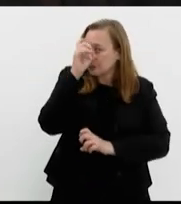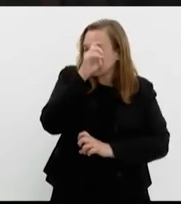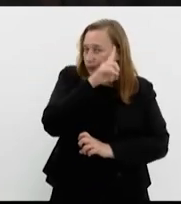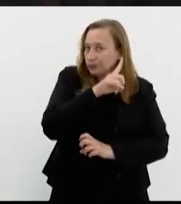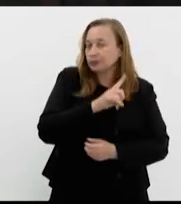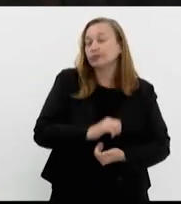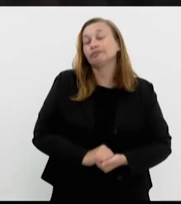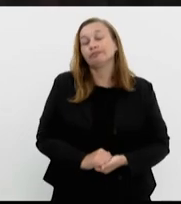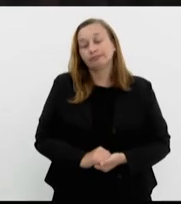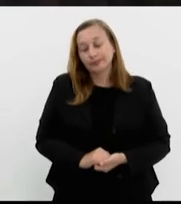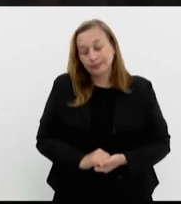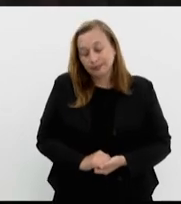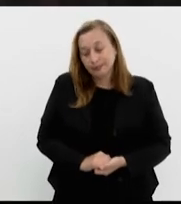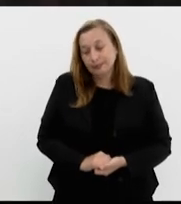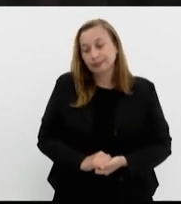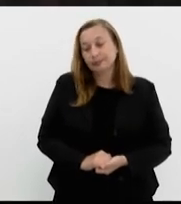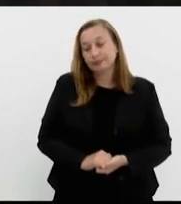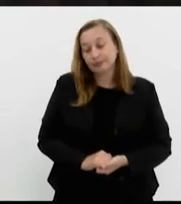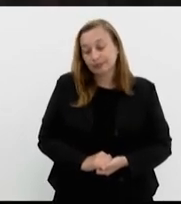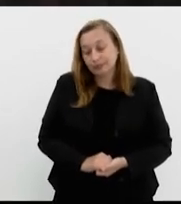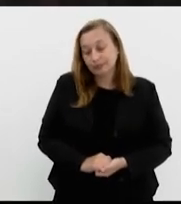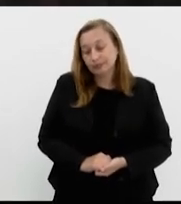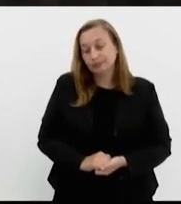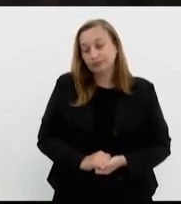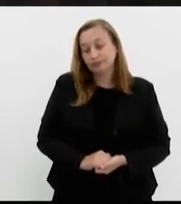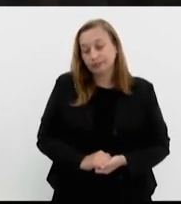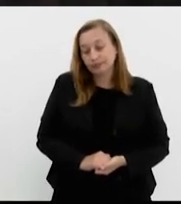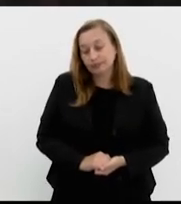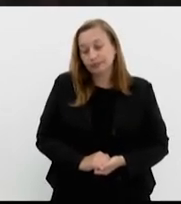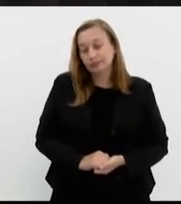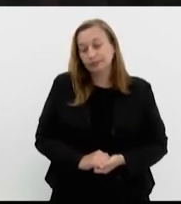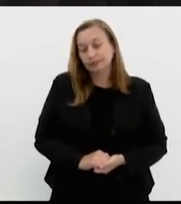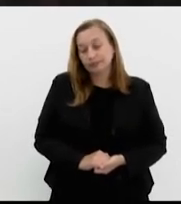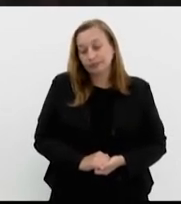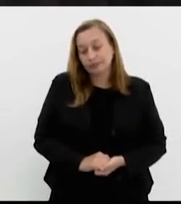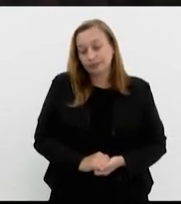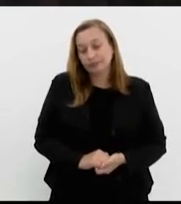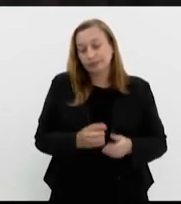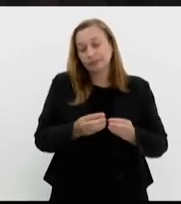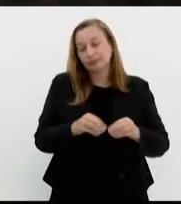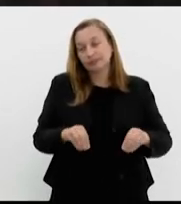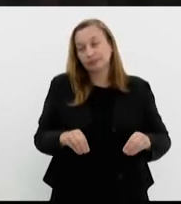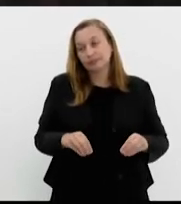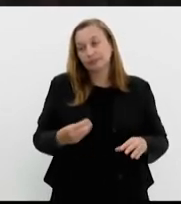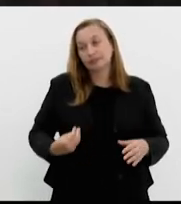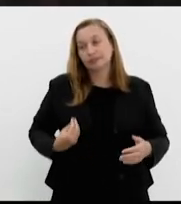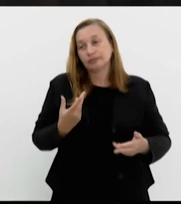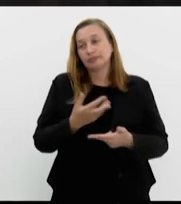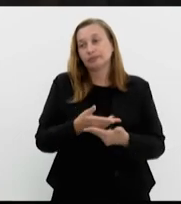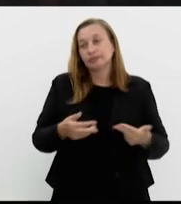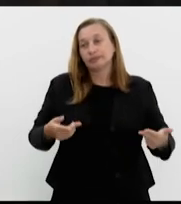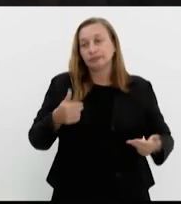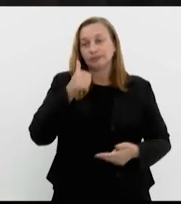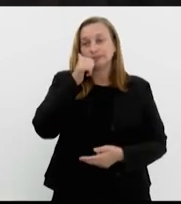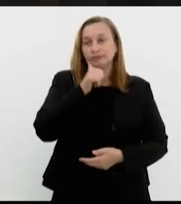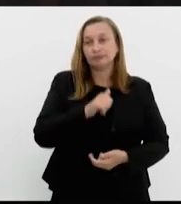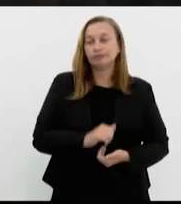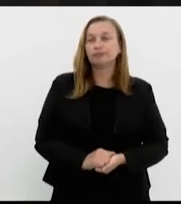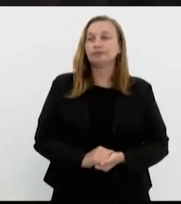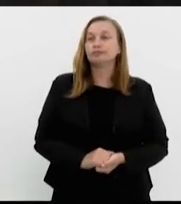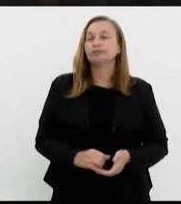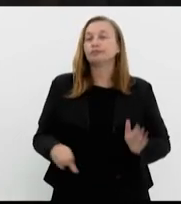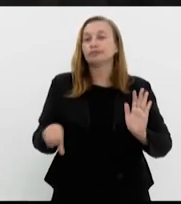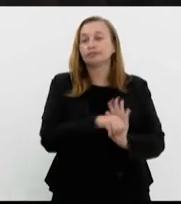mas que vem infernizando a vida de muitas mulheres, que é a do